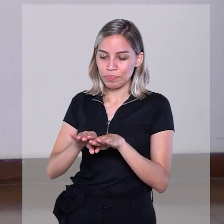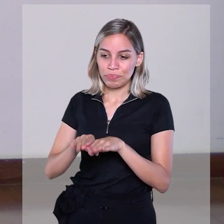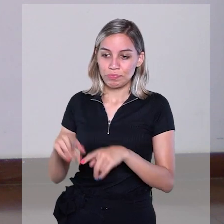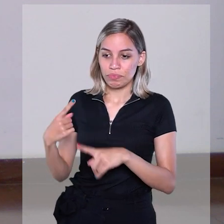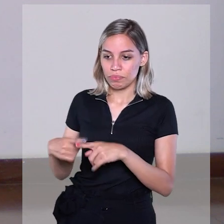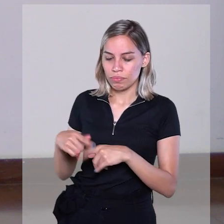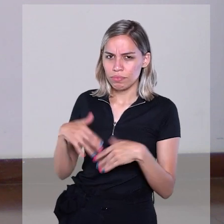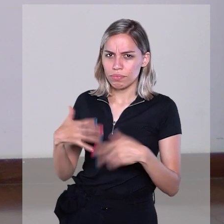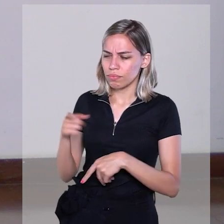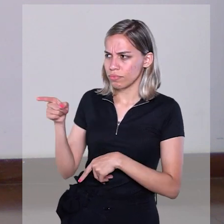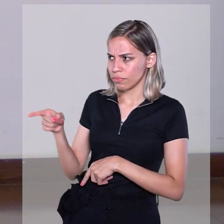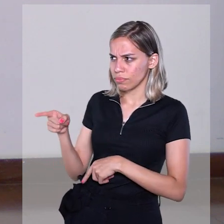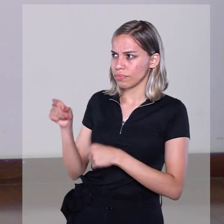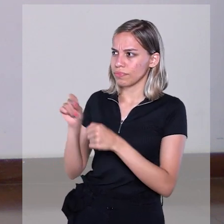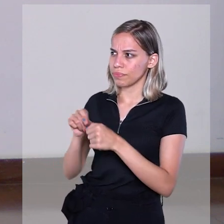Flitabira